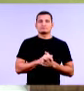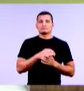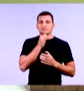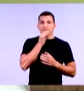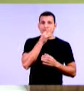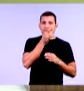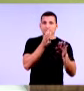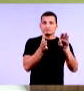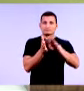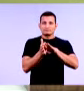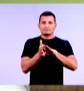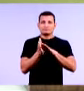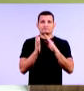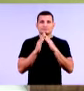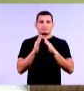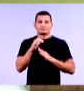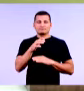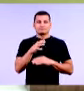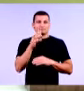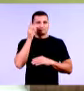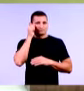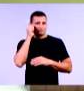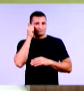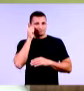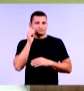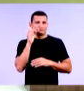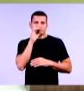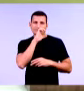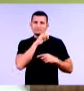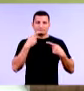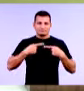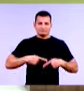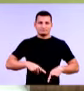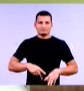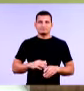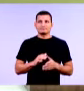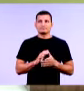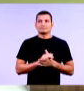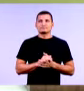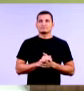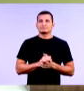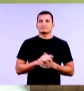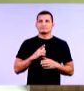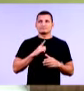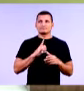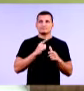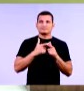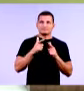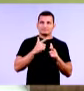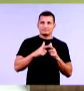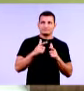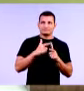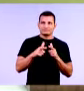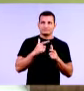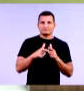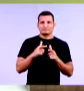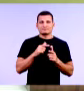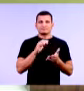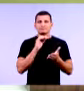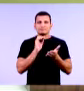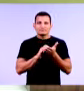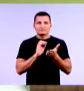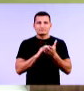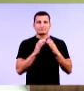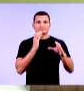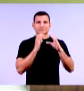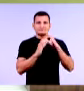uma página no Facebook, você vai acabar dormindo de couro quente, né? Ou seja, nós temos um problema ocasionado pela falta de comunicação,